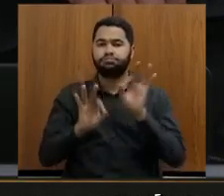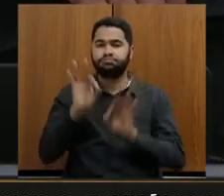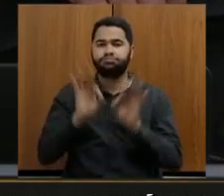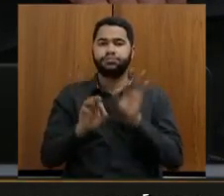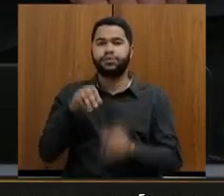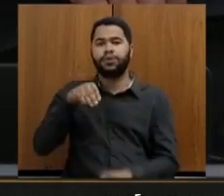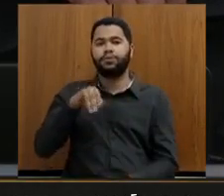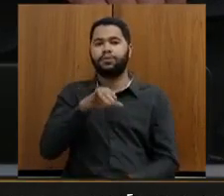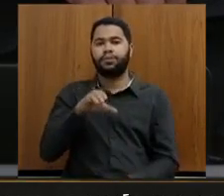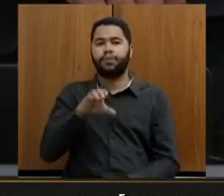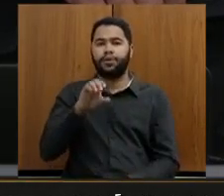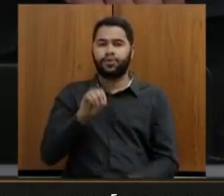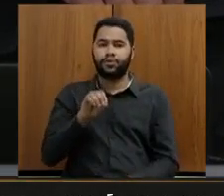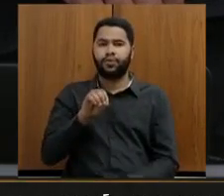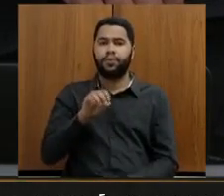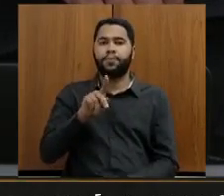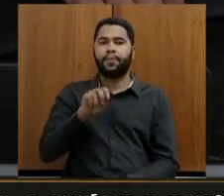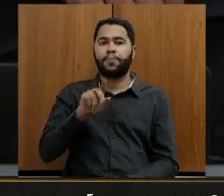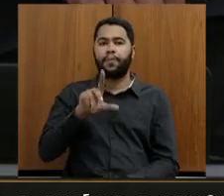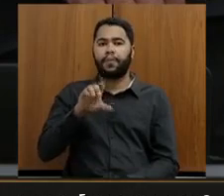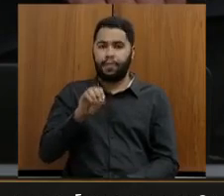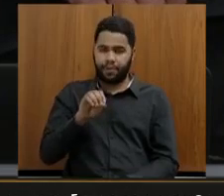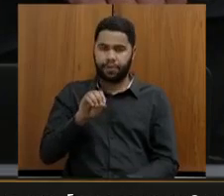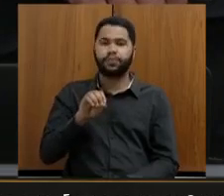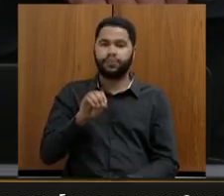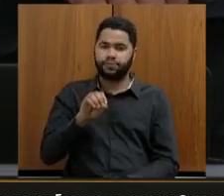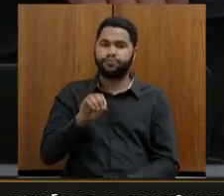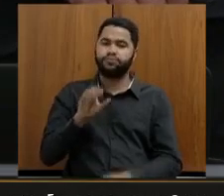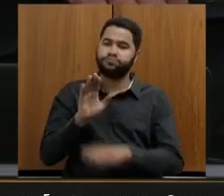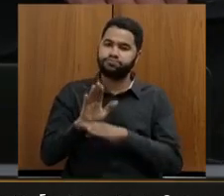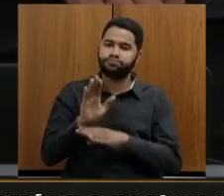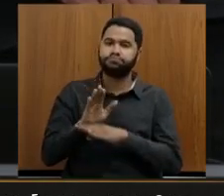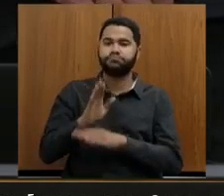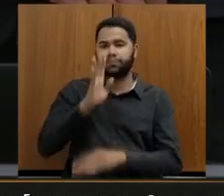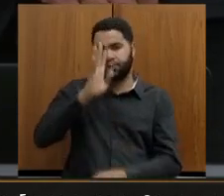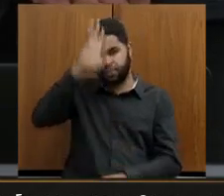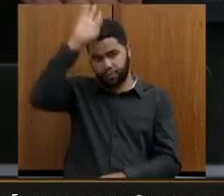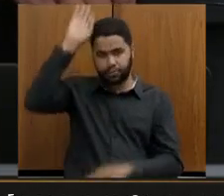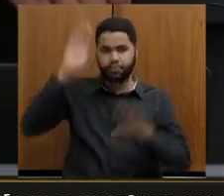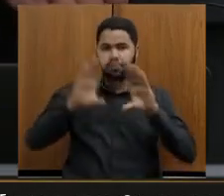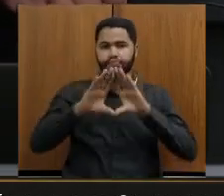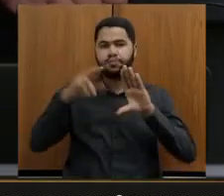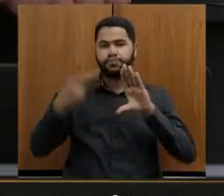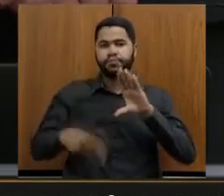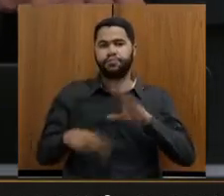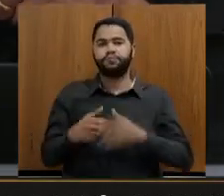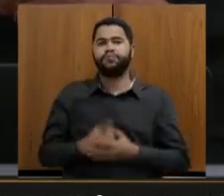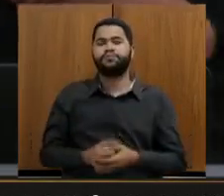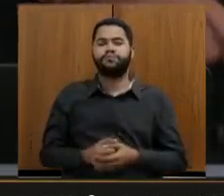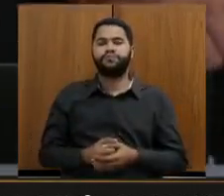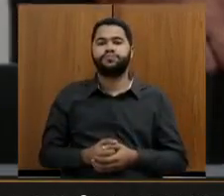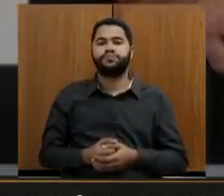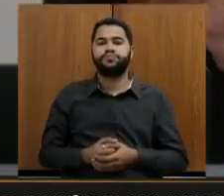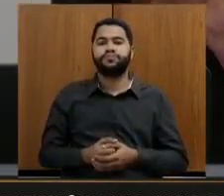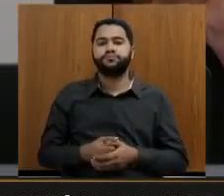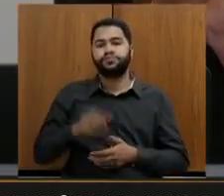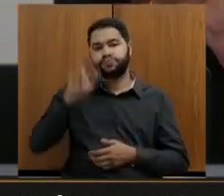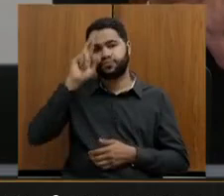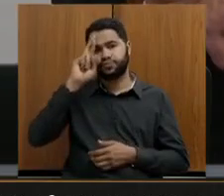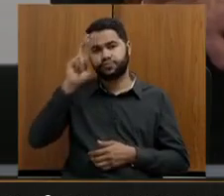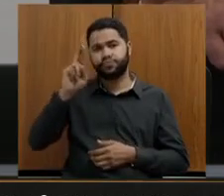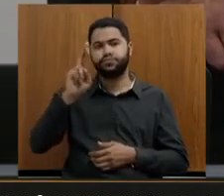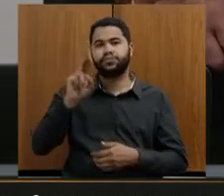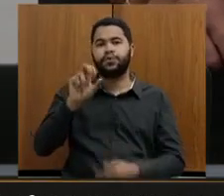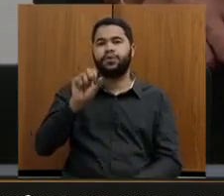Major PM Paulo Afonso Montesano assessor dos Bombeiros na Assembleia do senhor